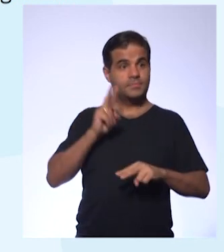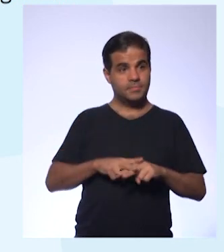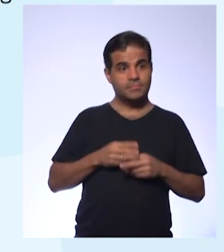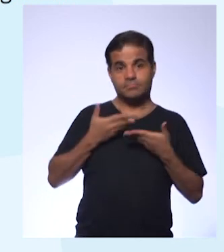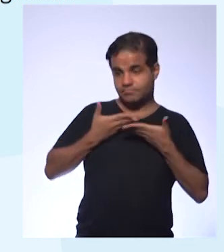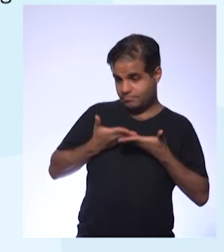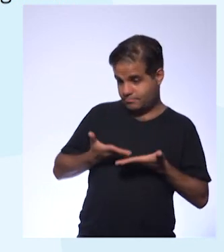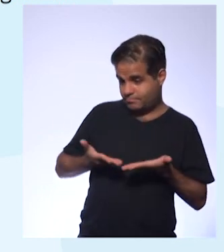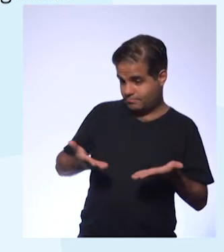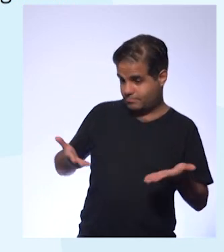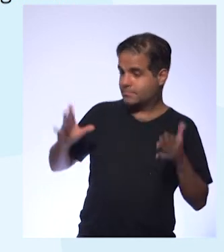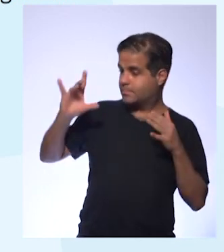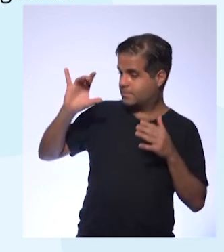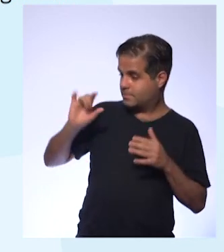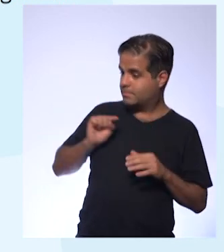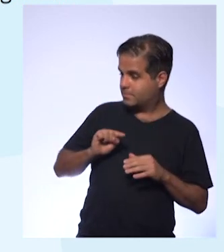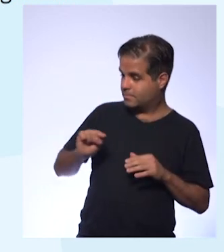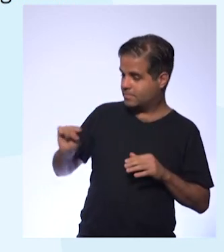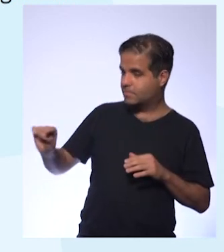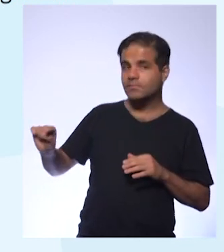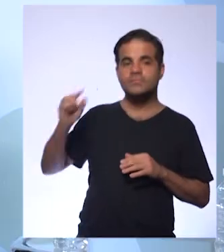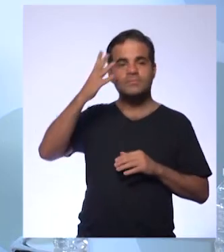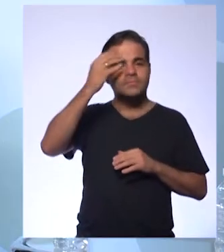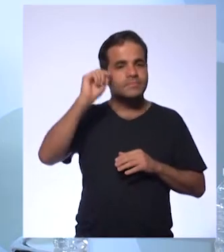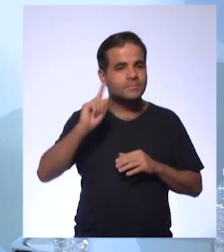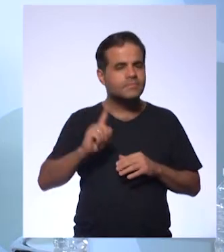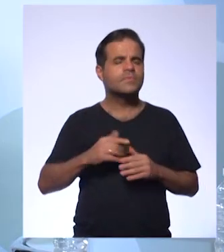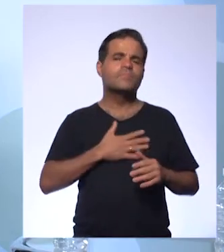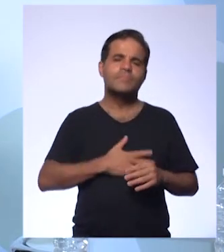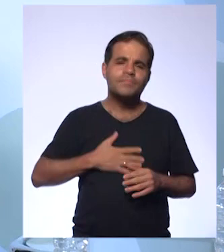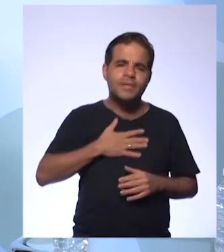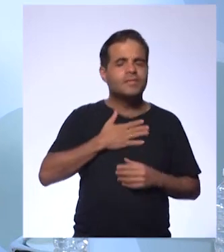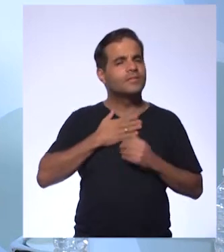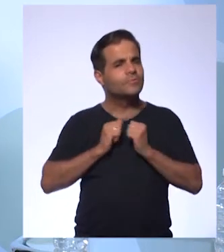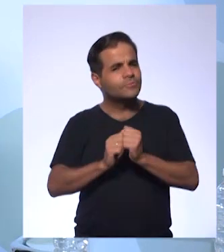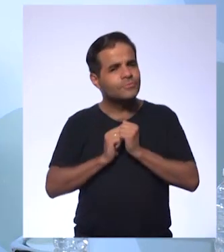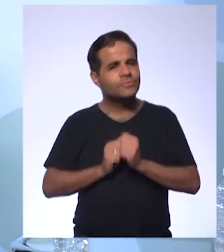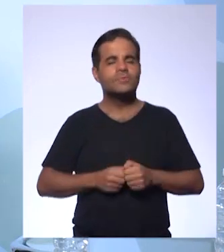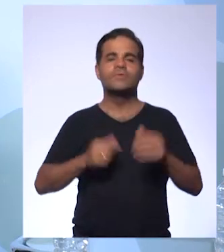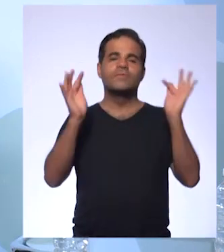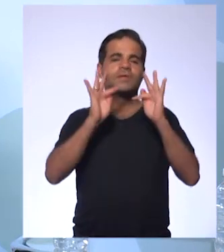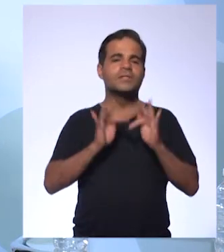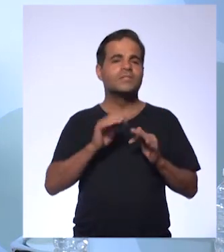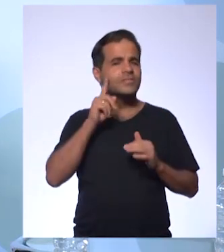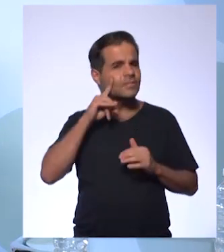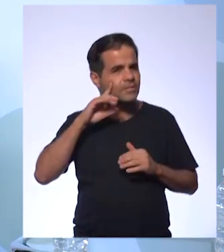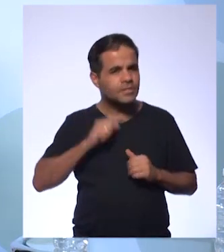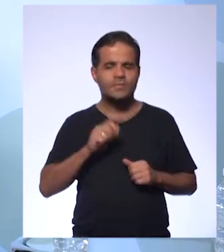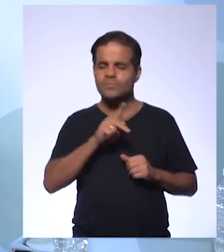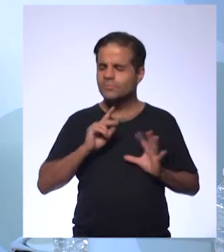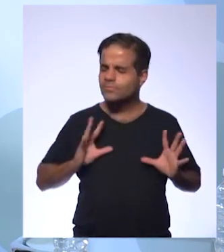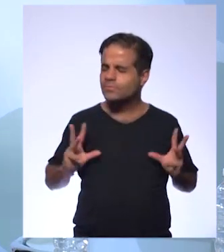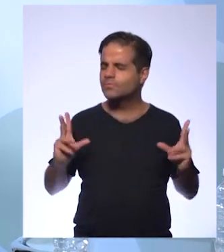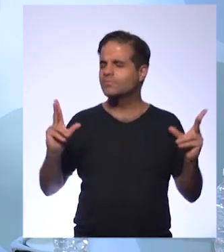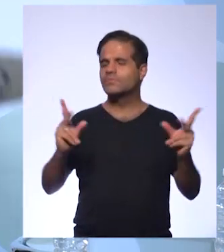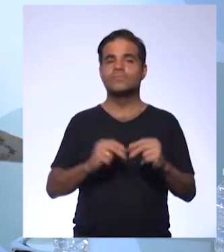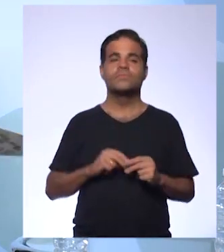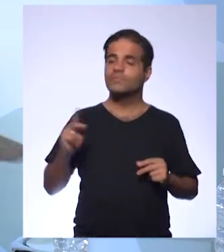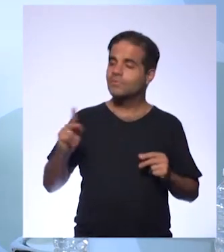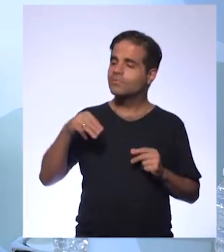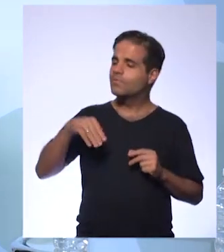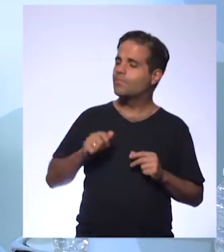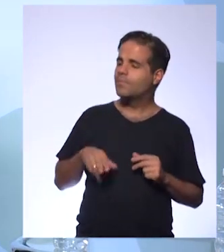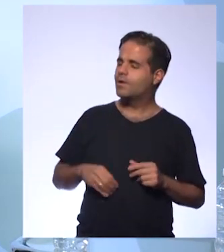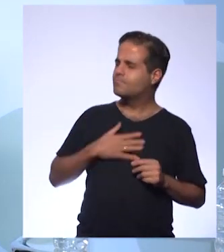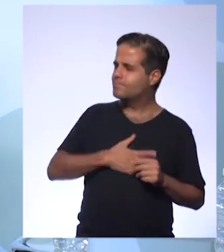Portuguesa, CMSP_EM. Gente, foi um prazer estar com vocês. Feliz Dia dos Professores para todos. Professor Mauro,